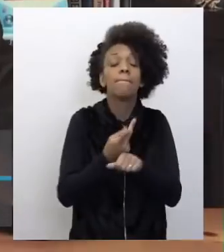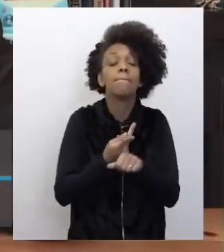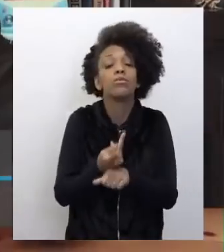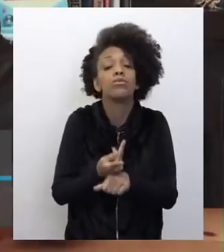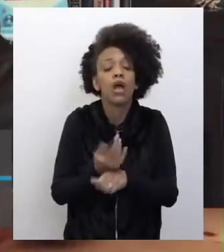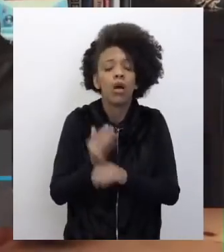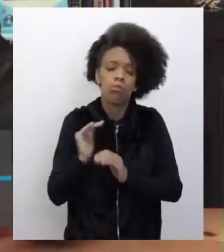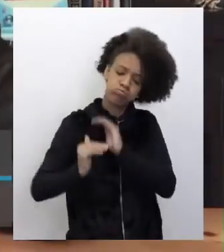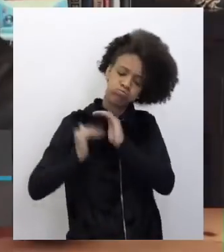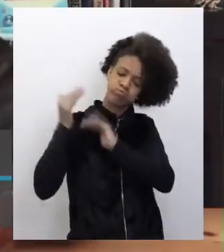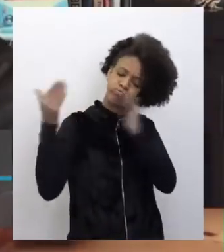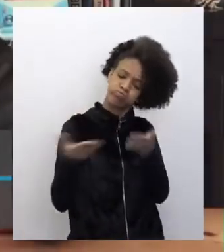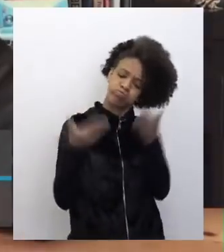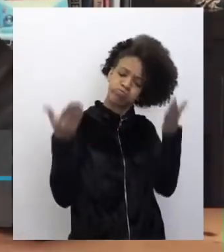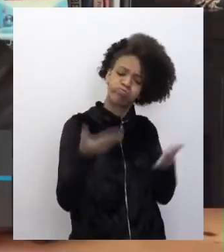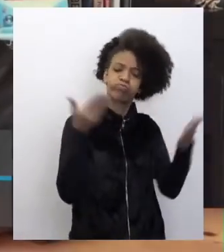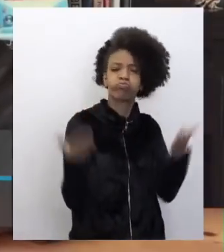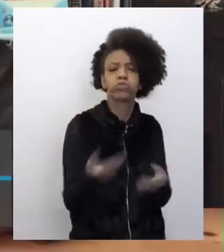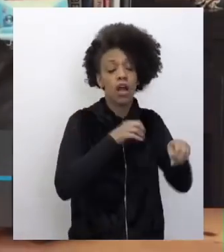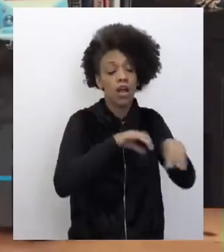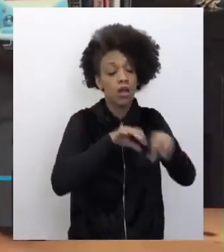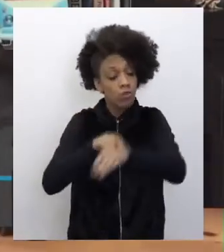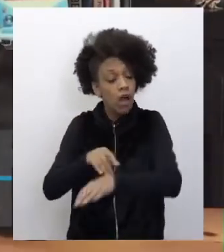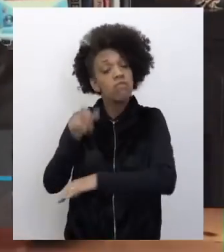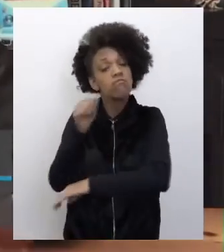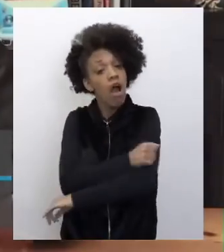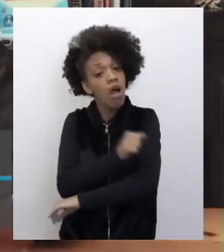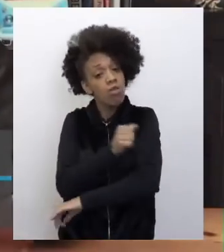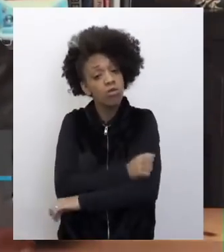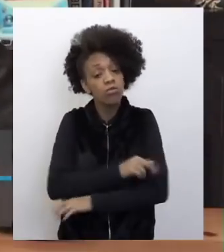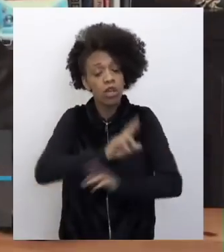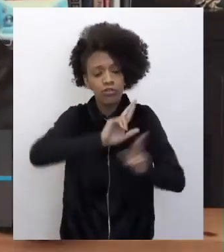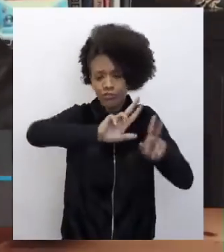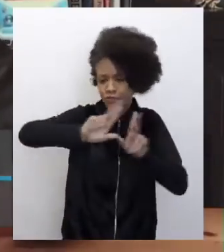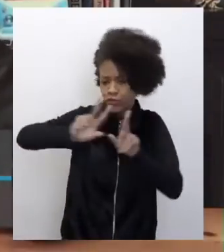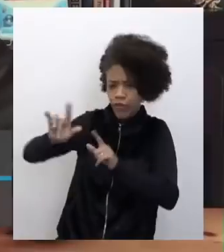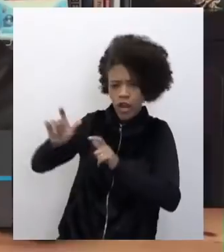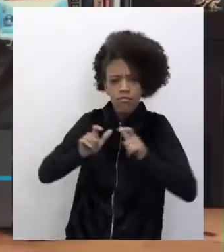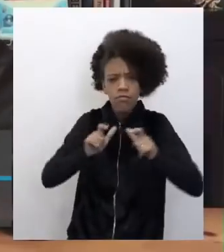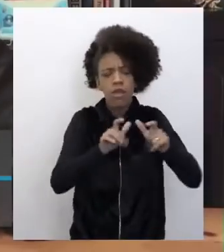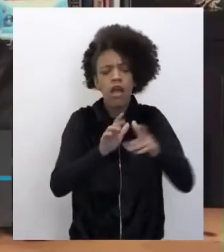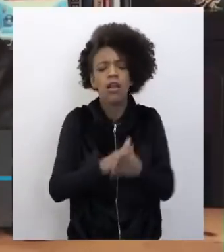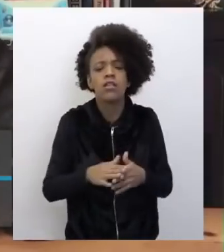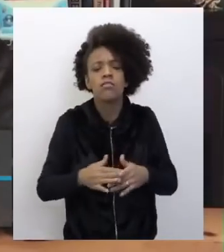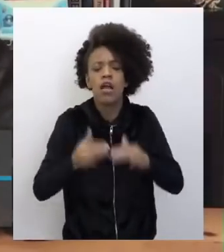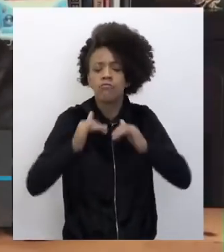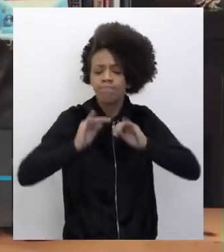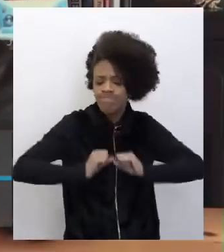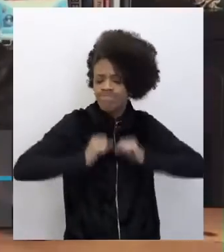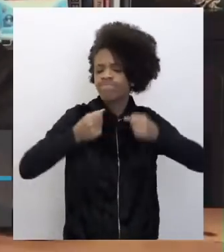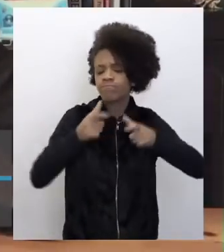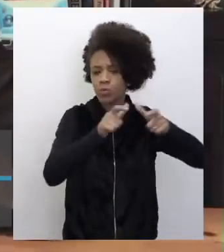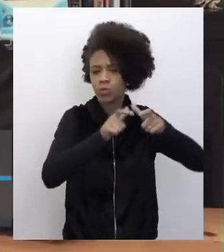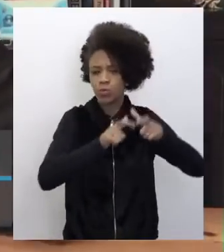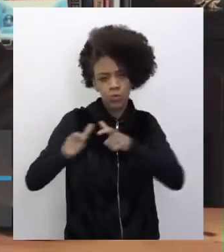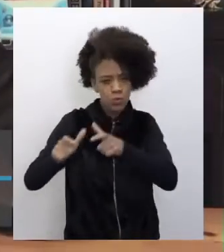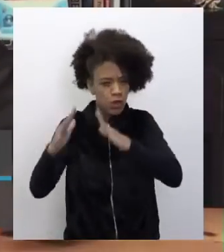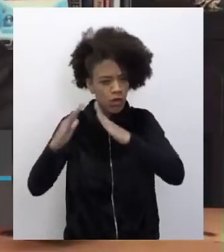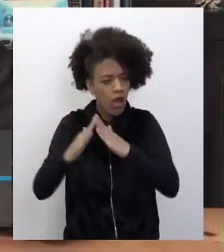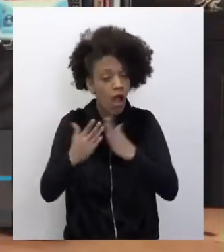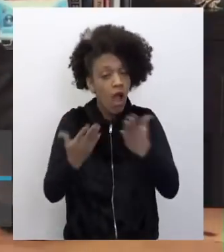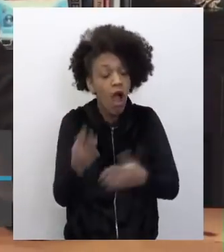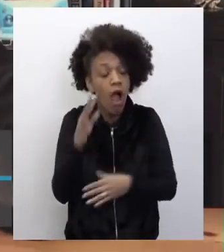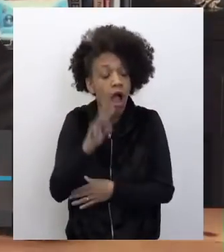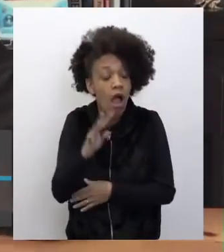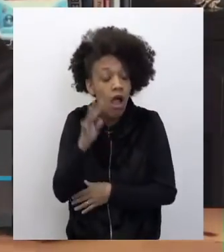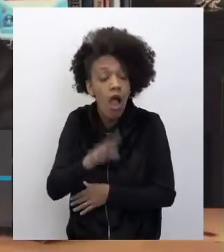e estimular educadores e educandos de diferentes áreas no engajamento e atuação em suas comunidades. Olhem só que legais